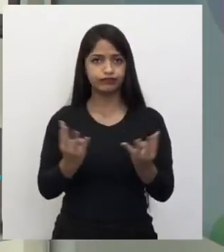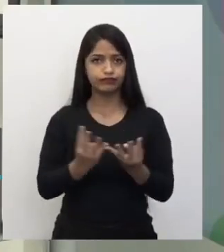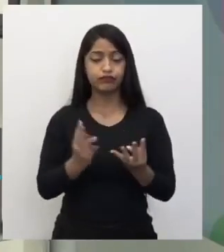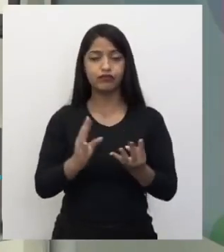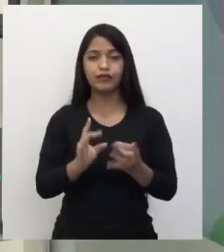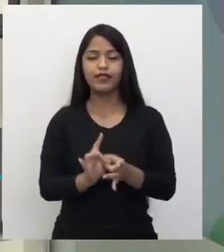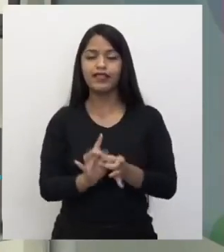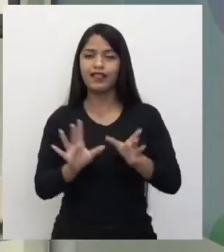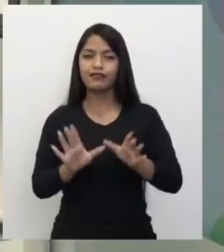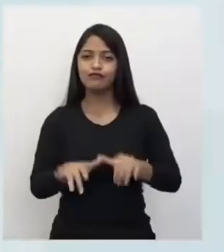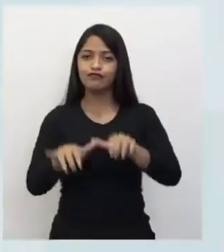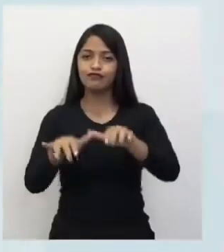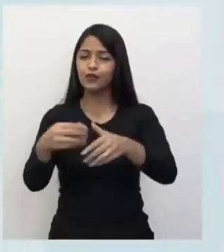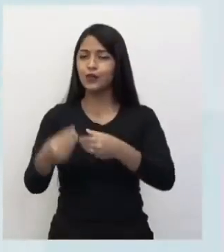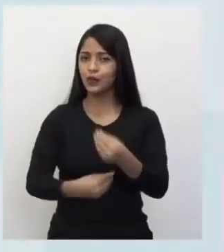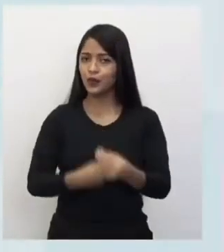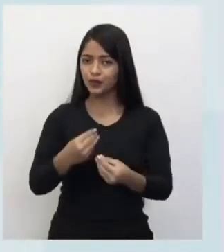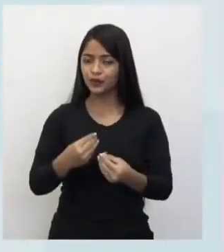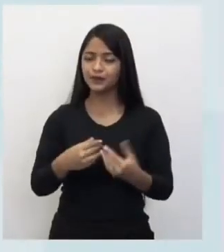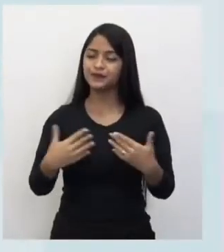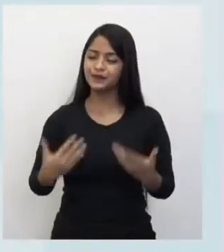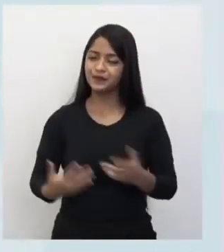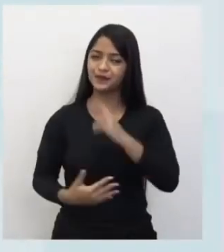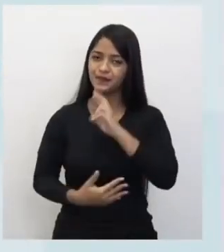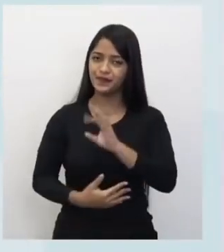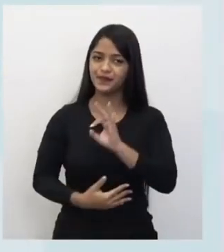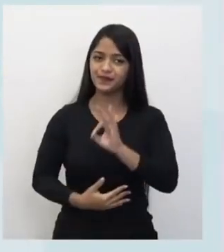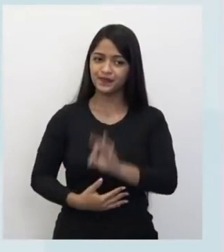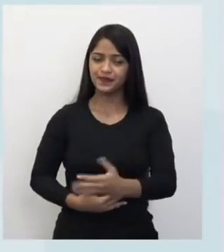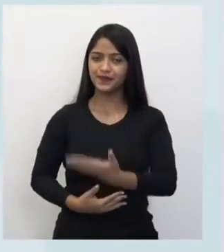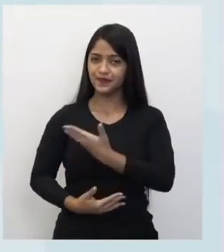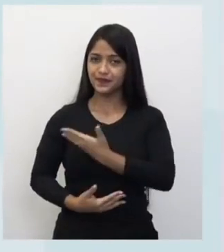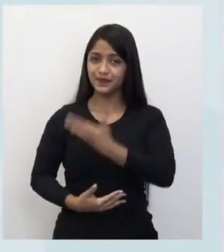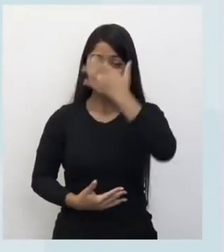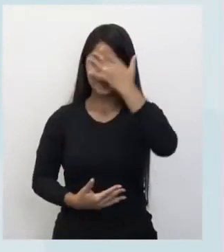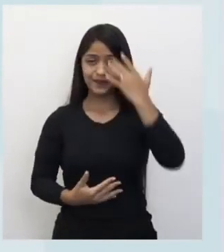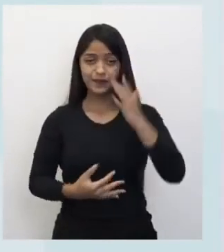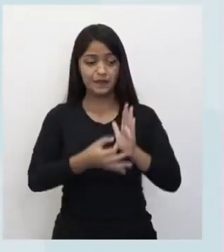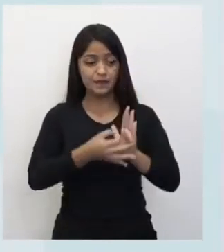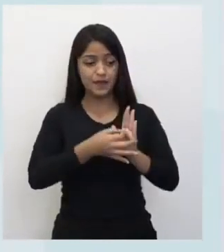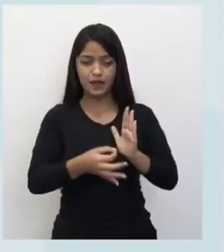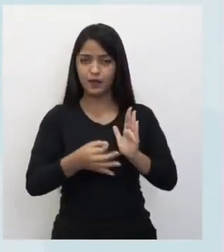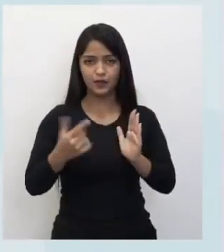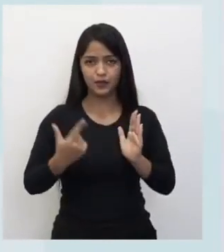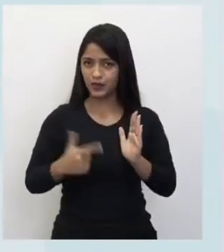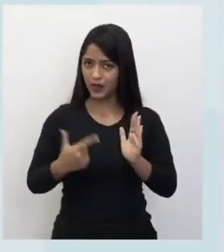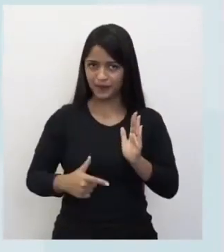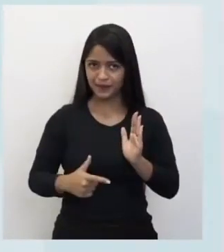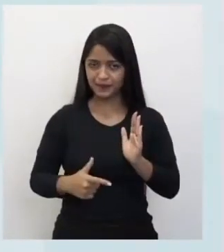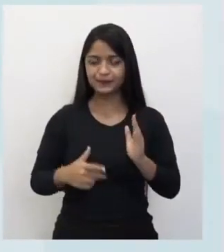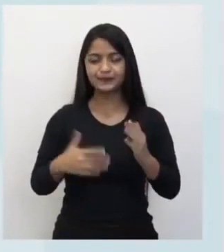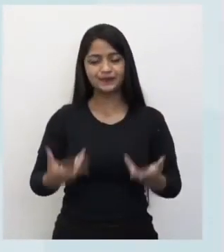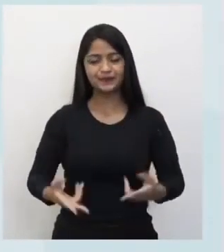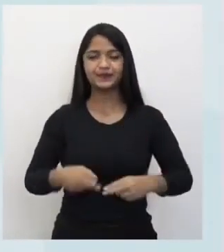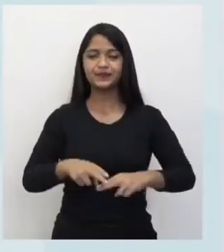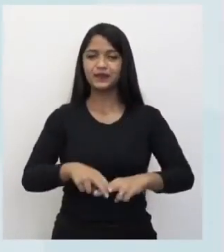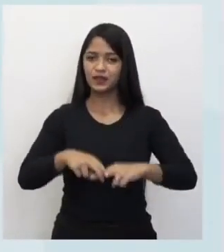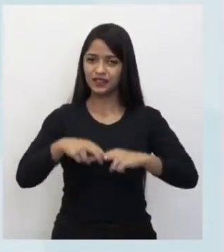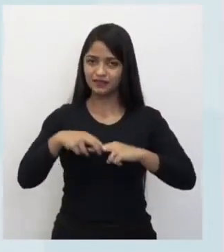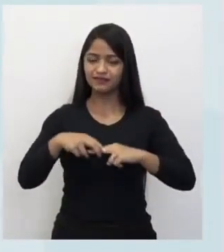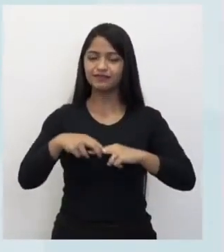Então, em momento algum, aí a resposta, o escritor deu uma opinião pessoal em sua matéria. Por isso,